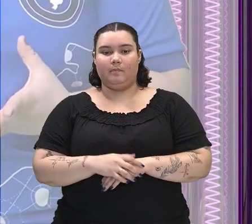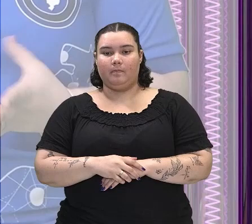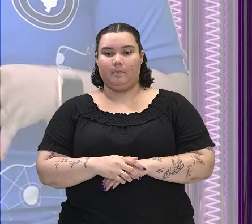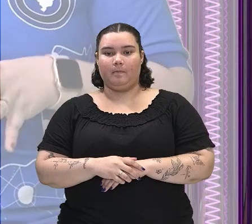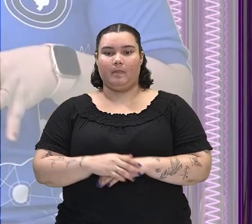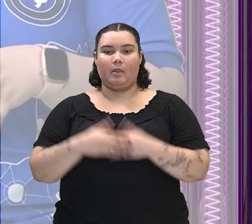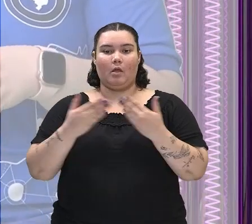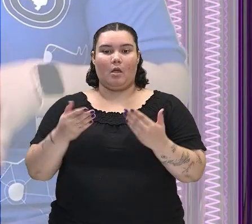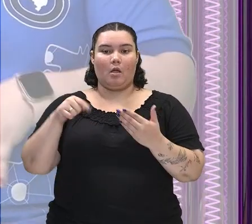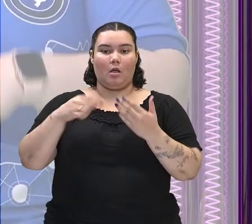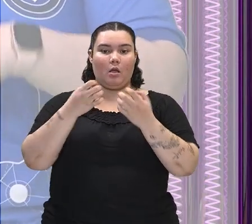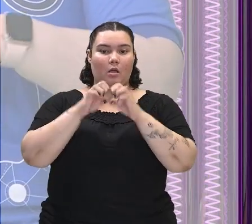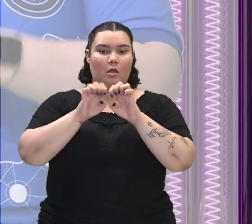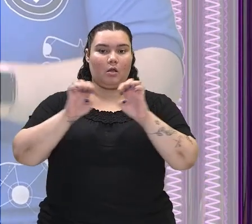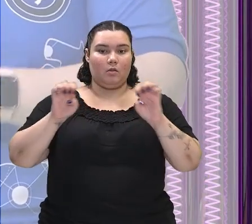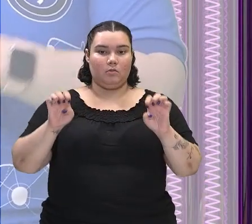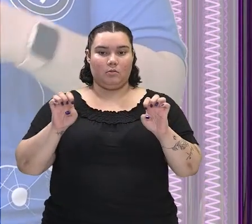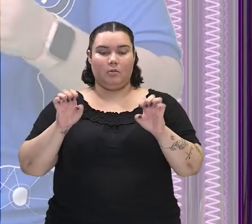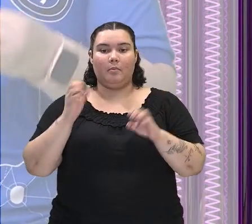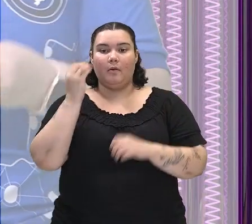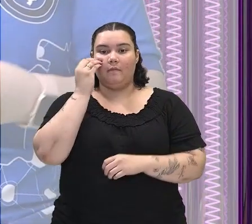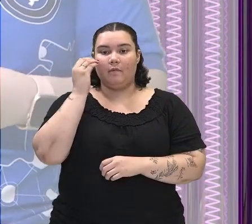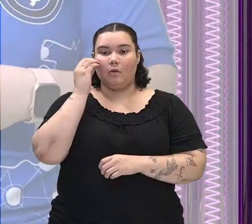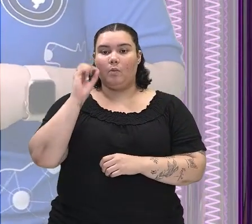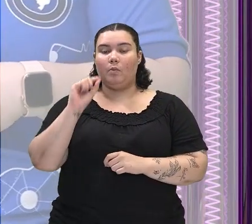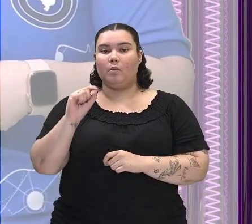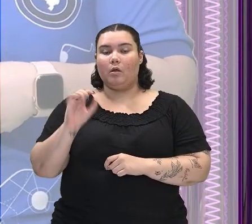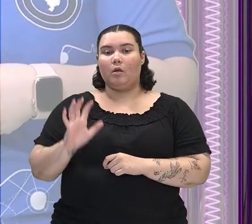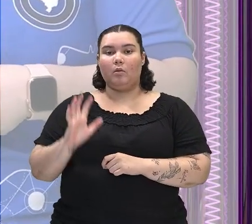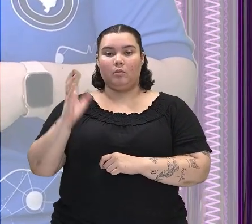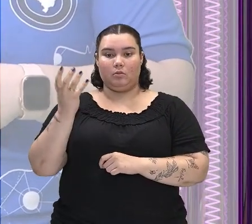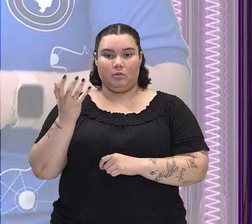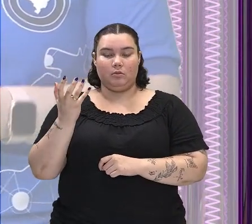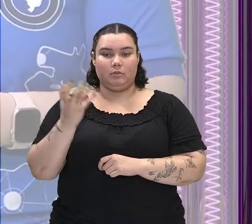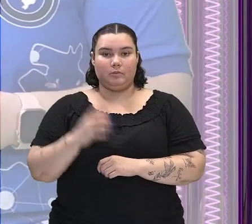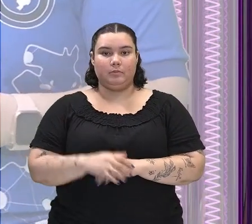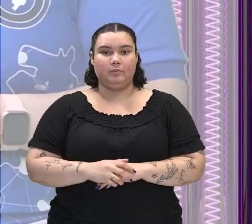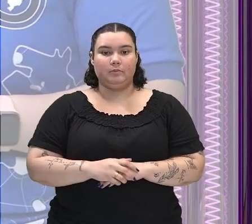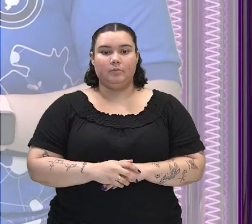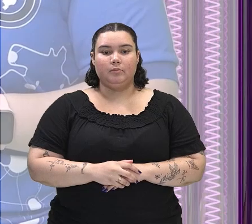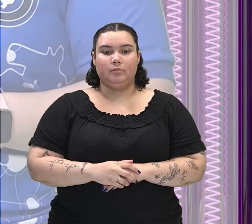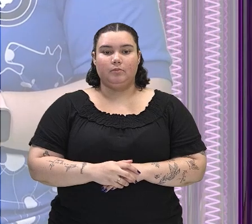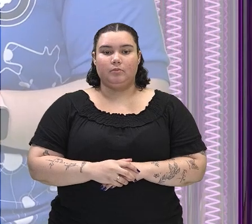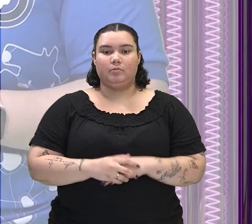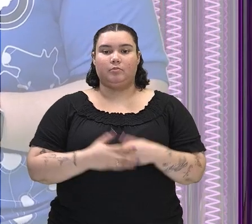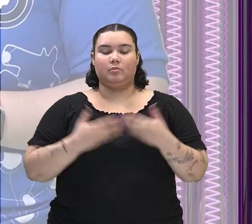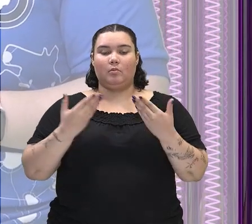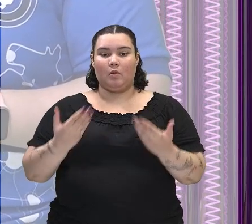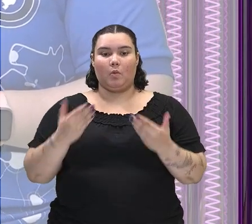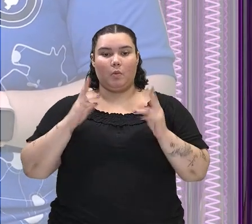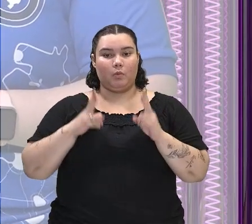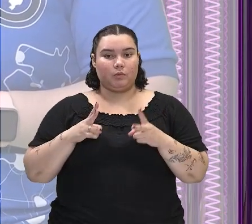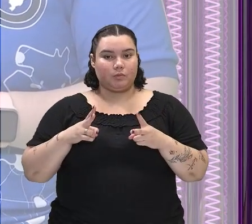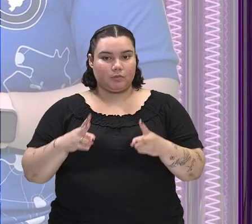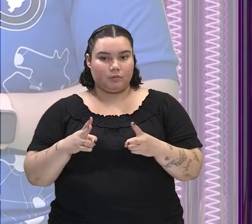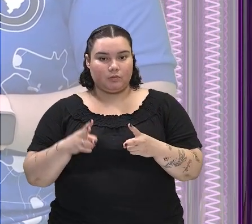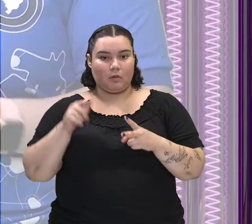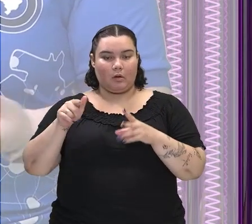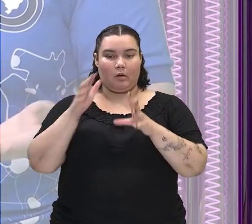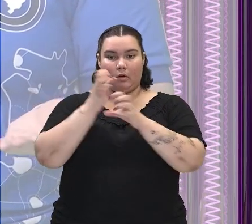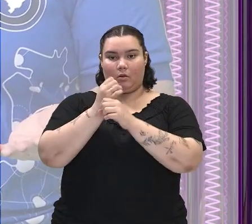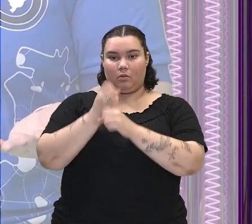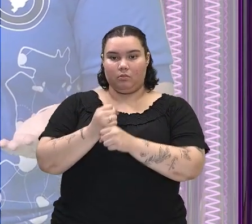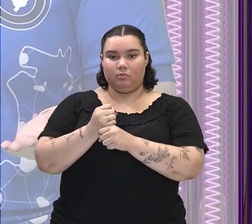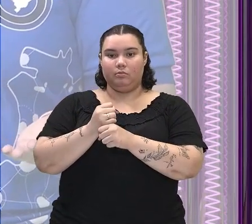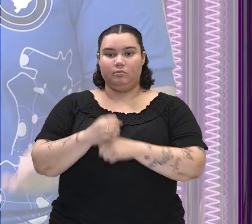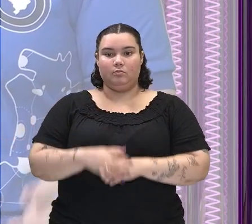a fórmula para verificar o que vai acontecer nessa fórmula, né? Então, se a gente continuar aqui esse cálculo, né? Olha